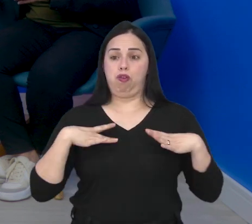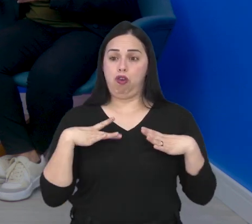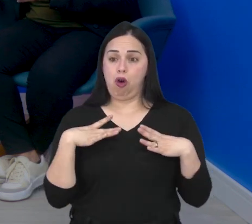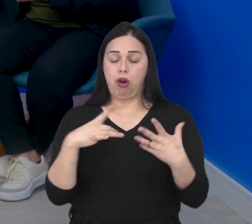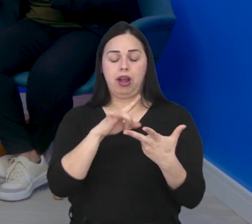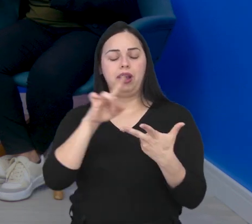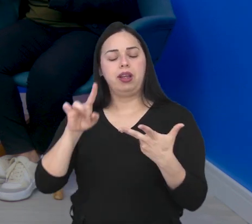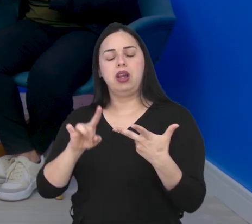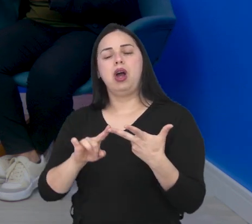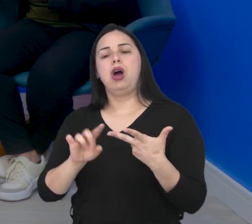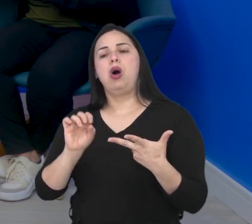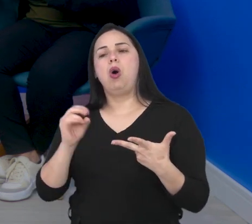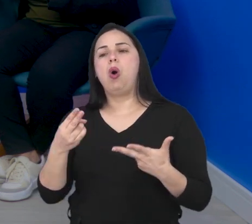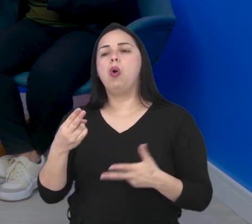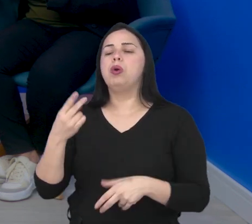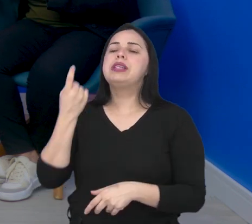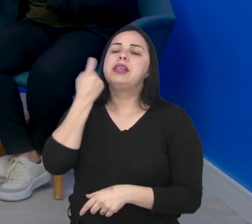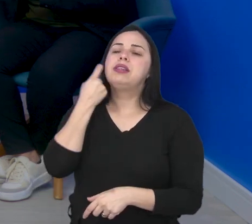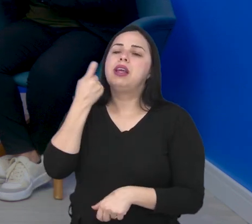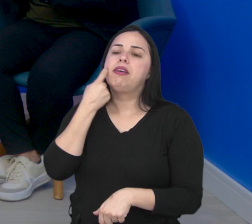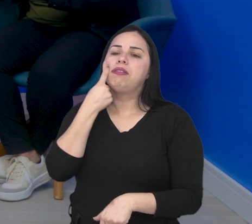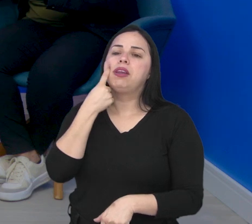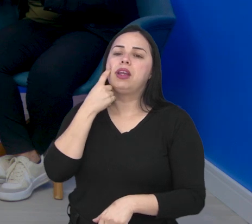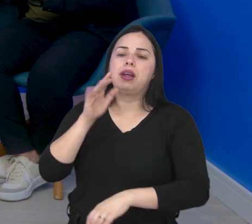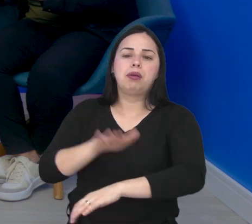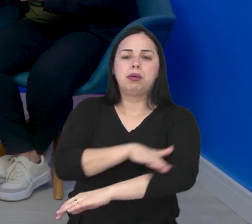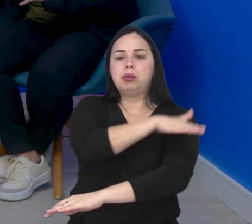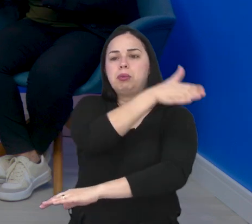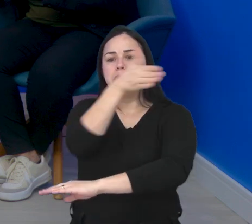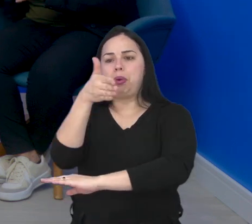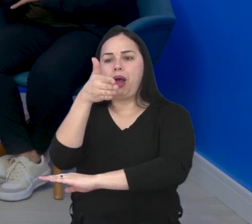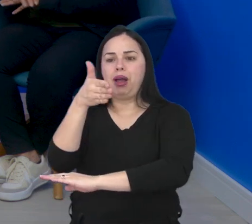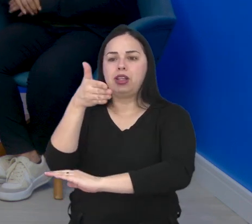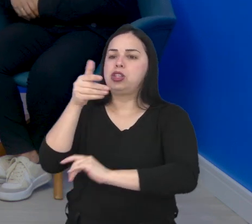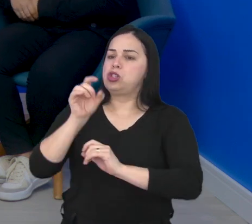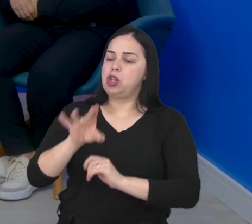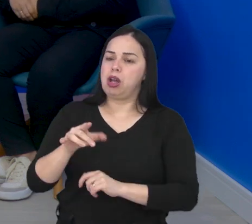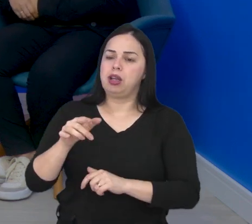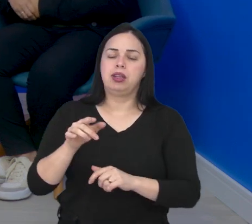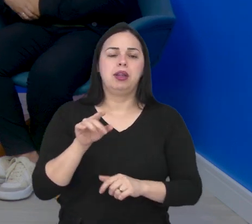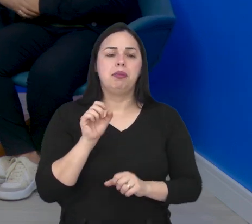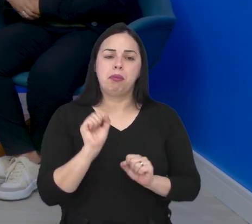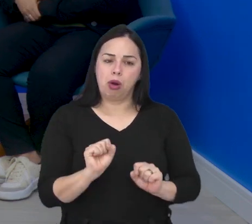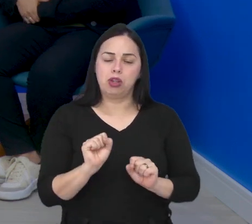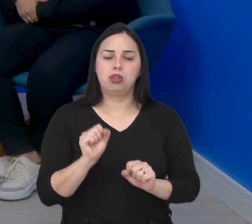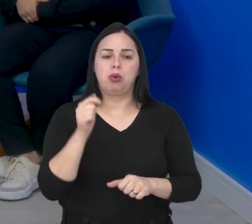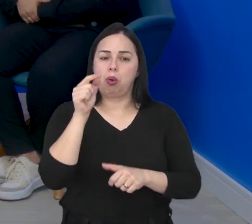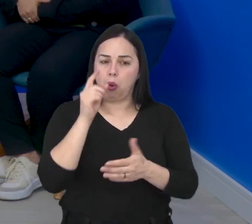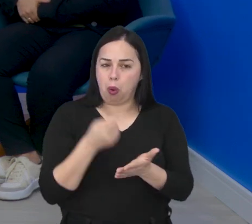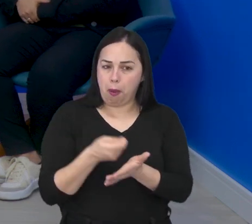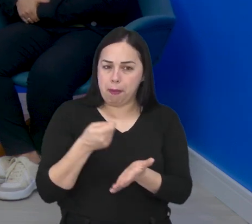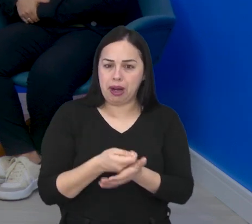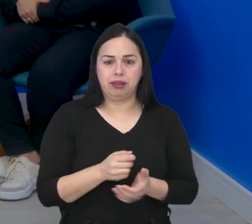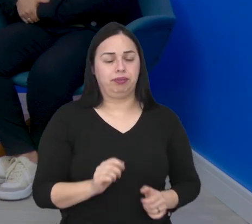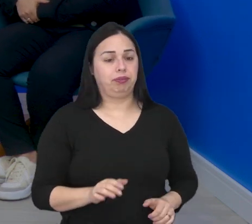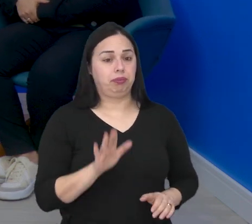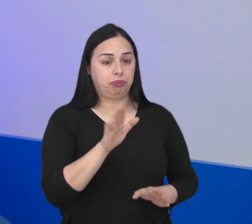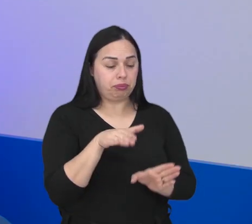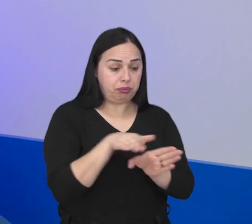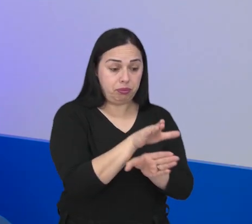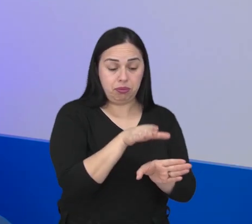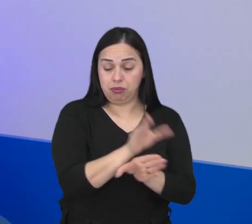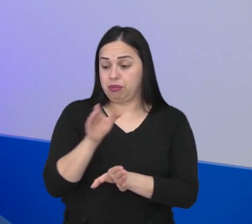estabelecido em contrato, o funcionário deve cobrar isso servindo, né, para qualquer tipo de alteração? Ambos, tanto o funcionário quanto o empregador,